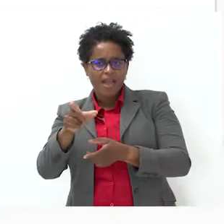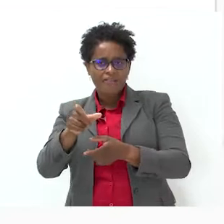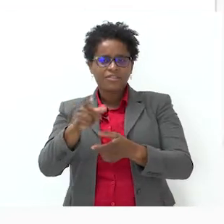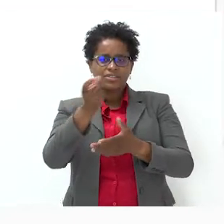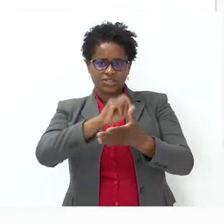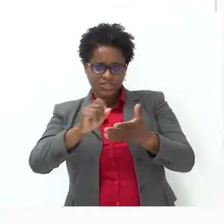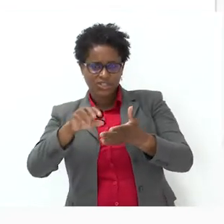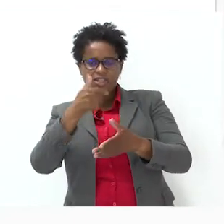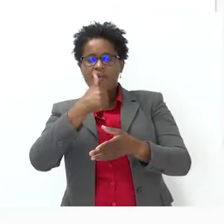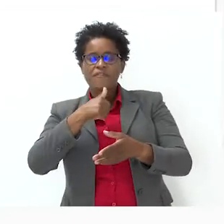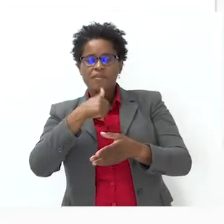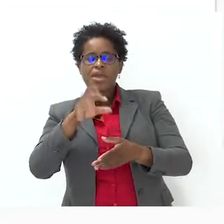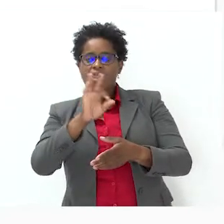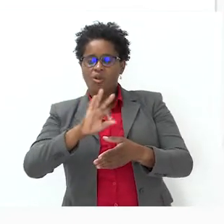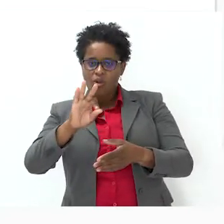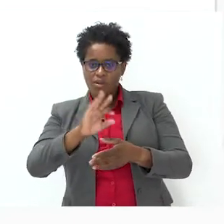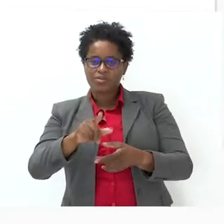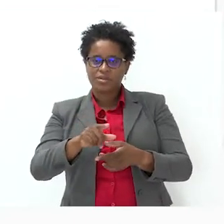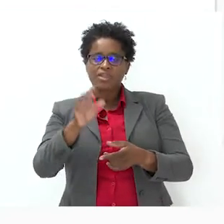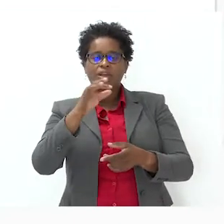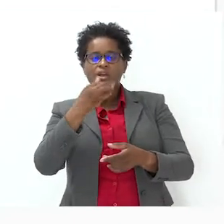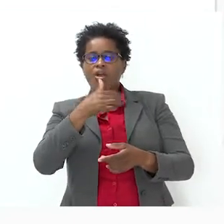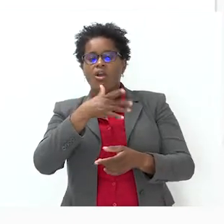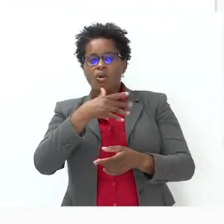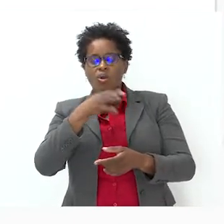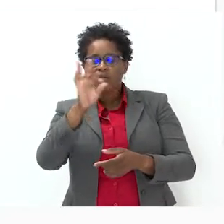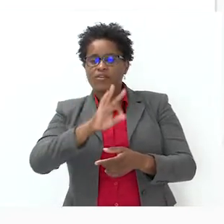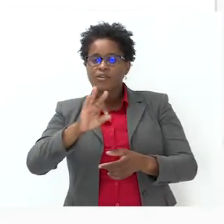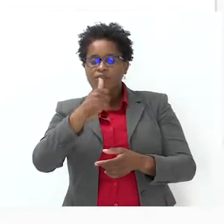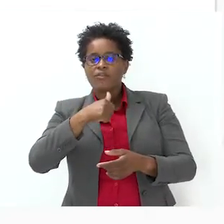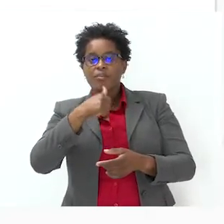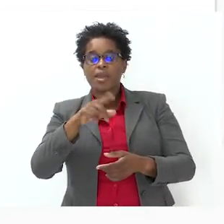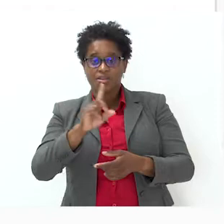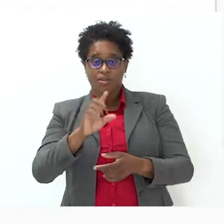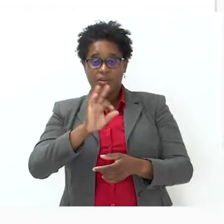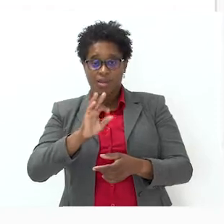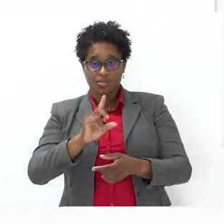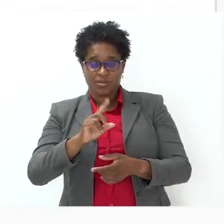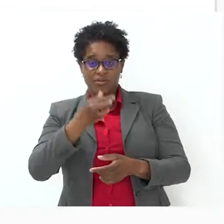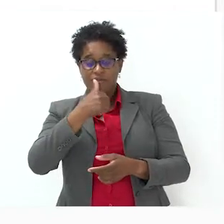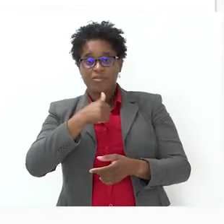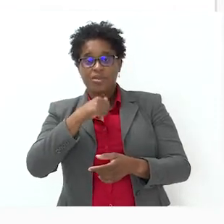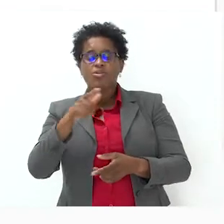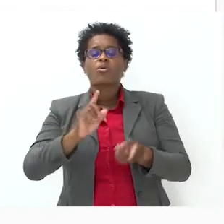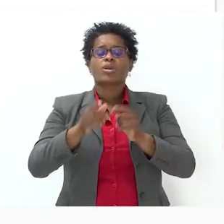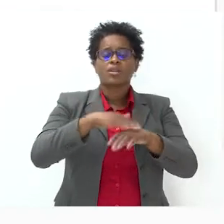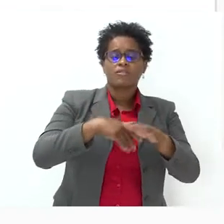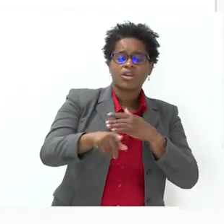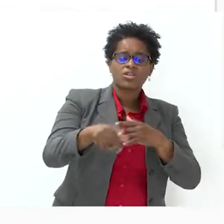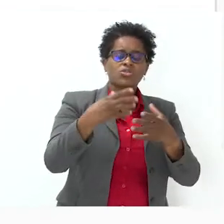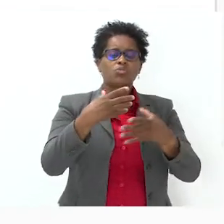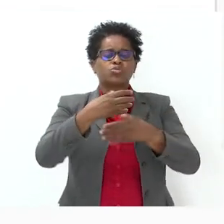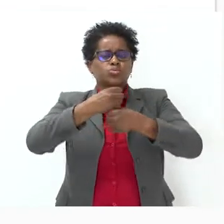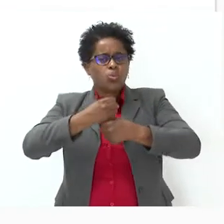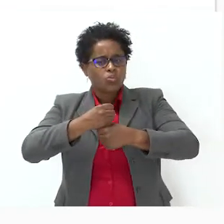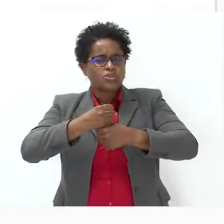a cor vermelha. O que é que fazem nas expressões? Temos aqui o sumo de laranja.